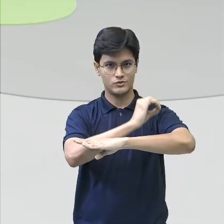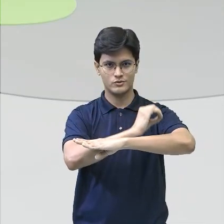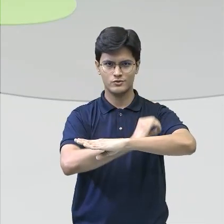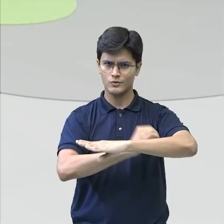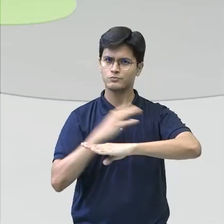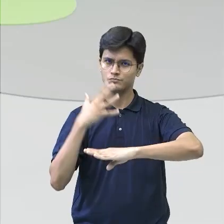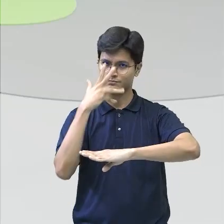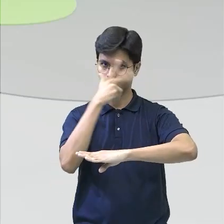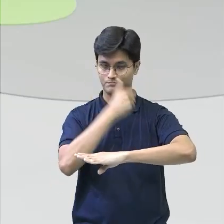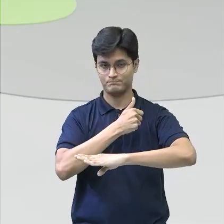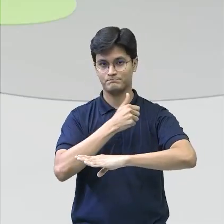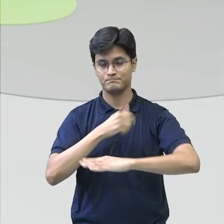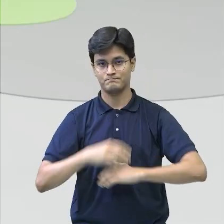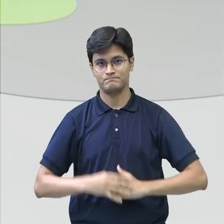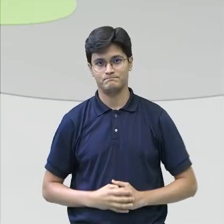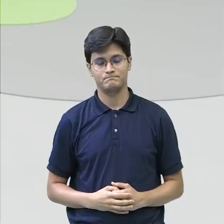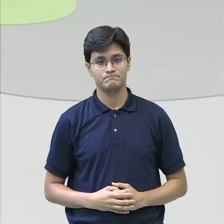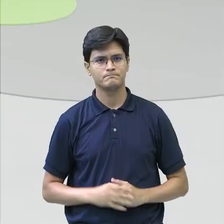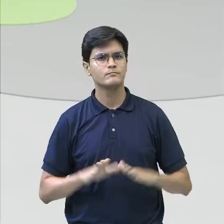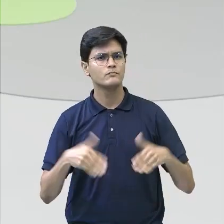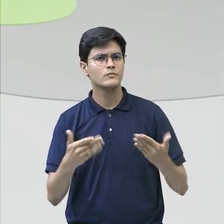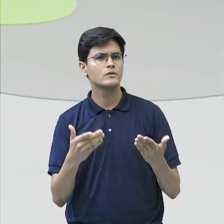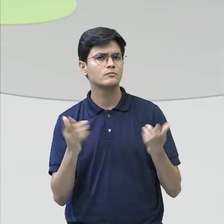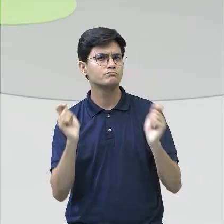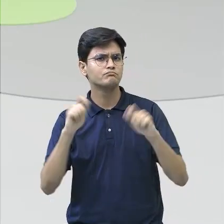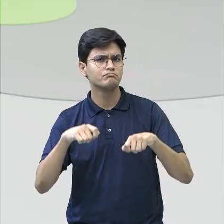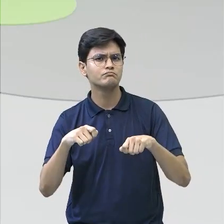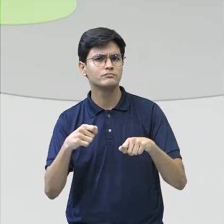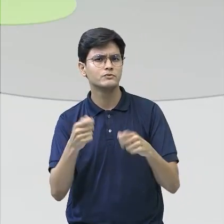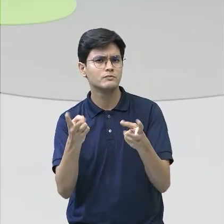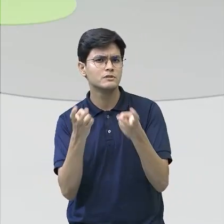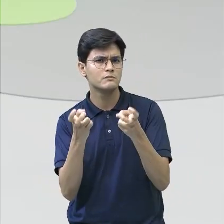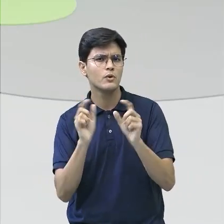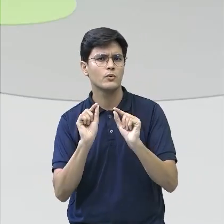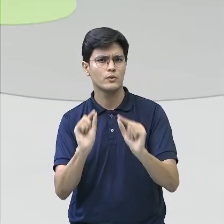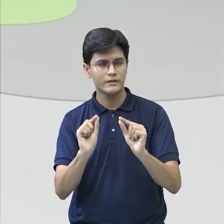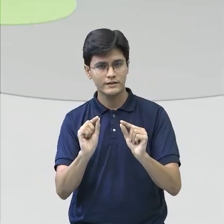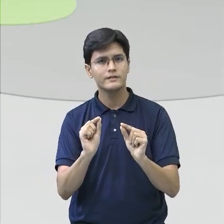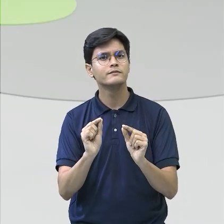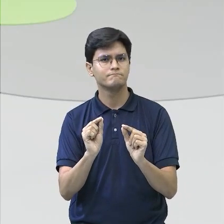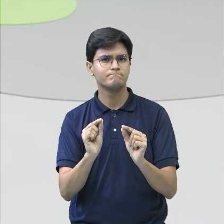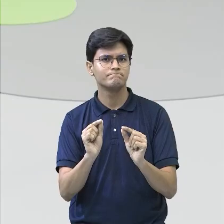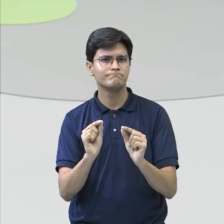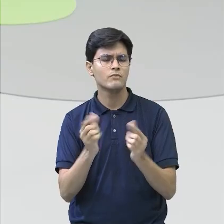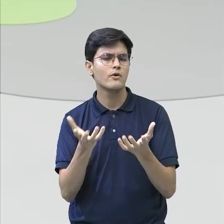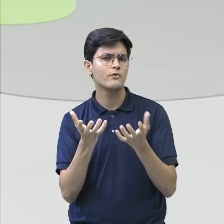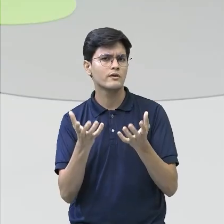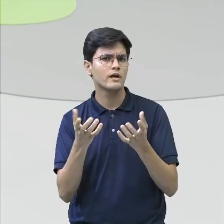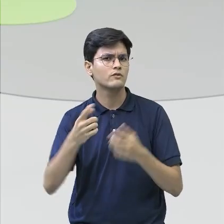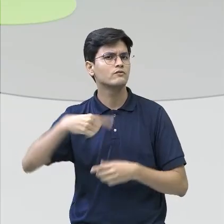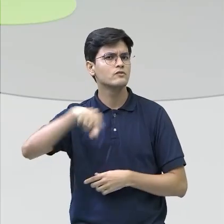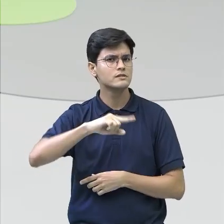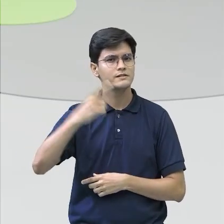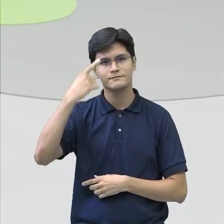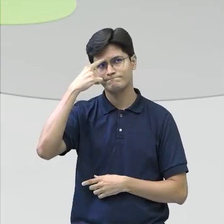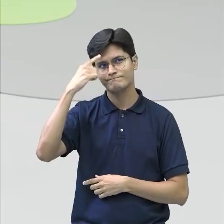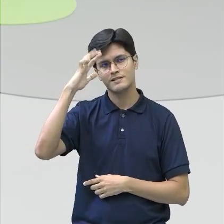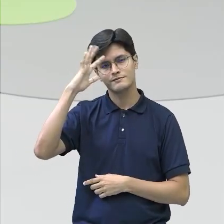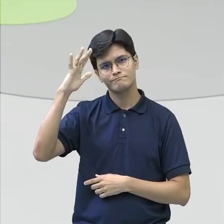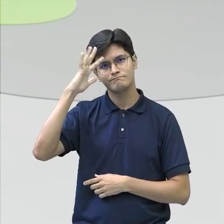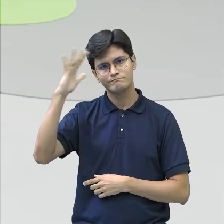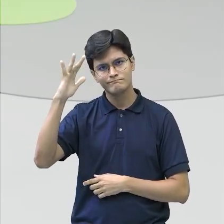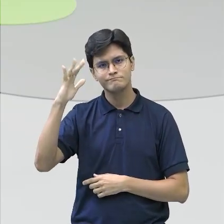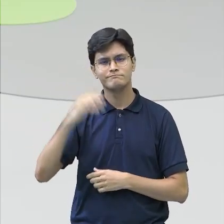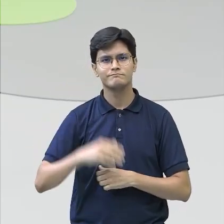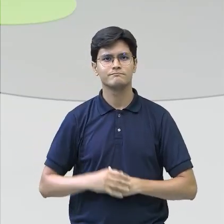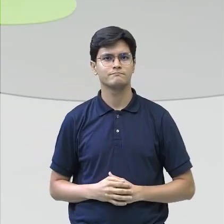bonito. E aí, quando a gente observa essa imagem, né, eu queria que você parasse para pensar aí. Você diria que esse carro ele